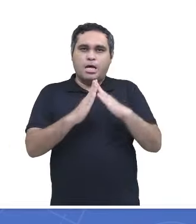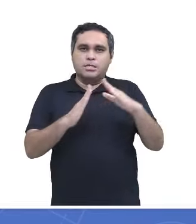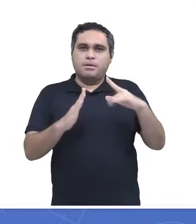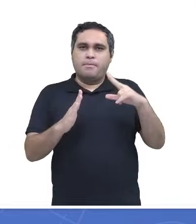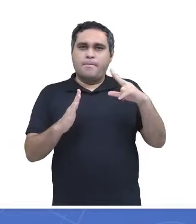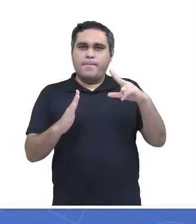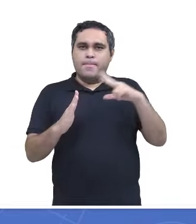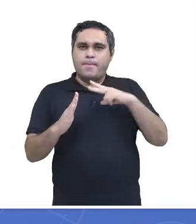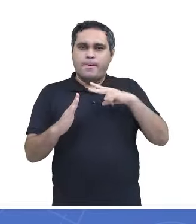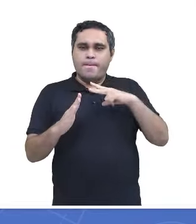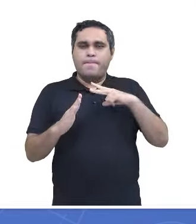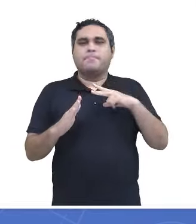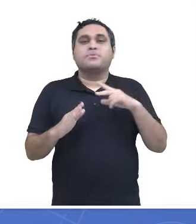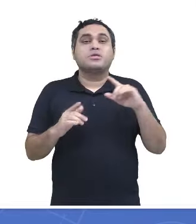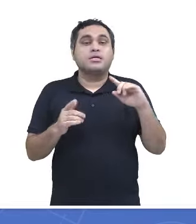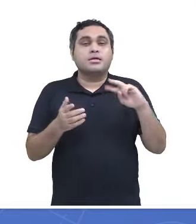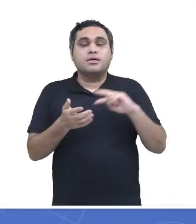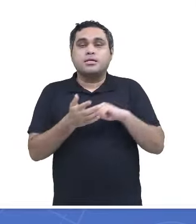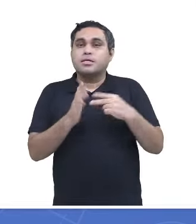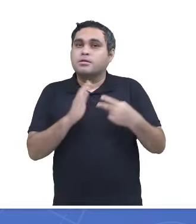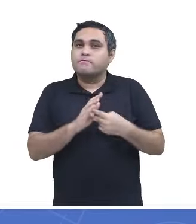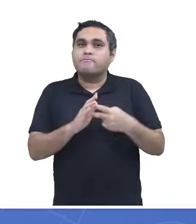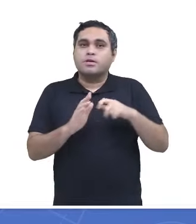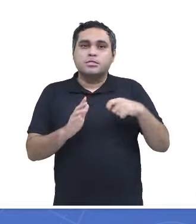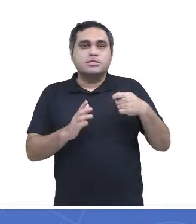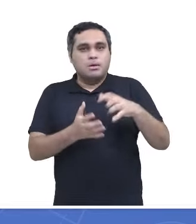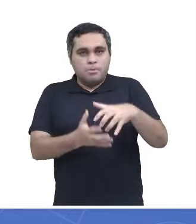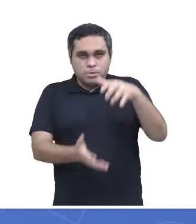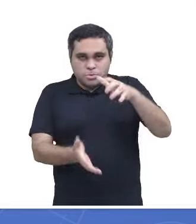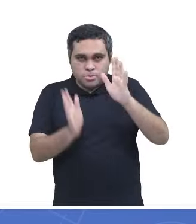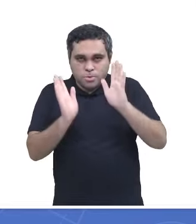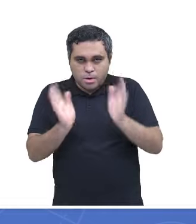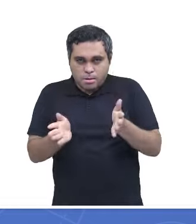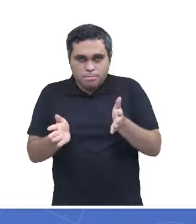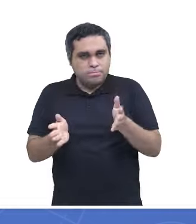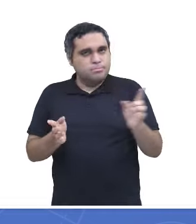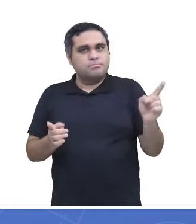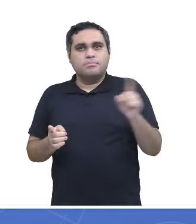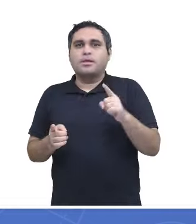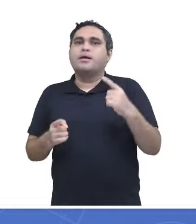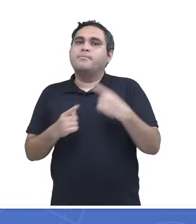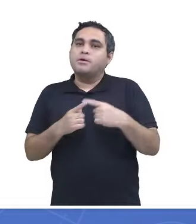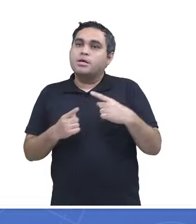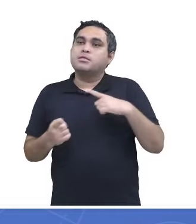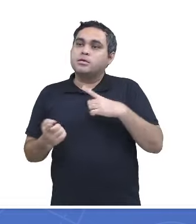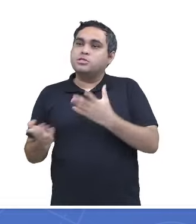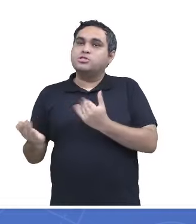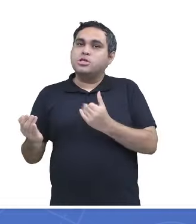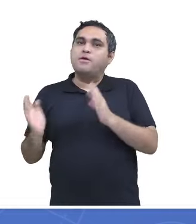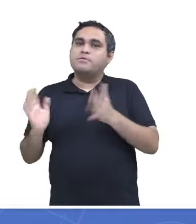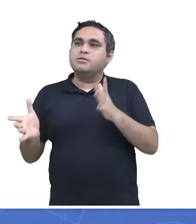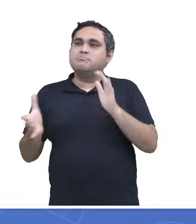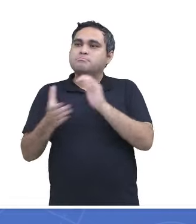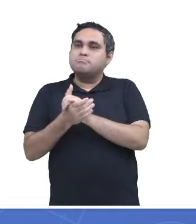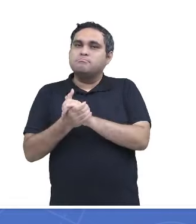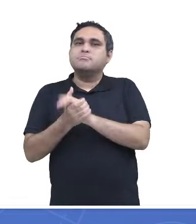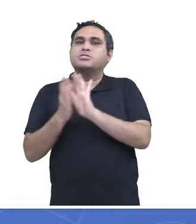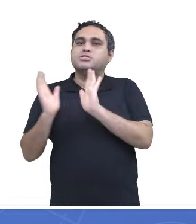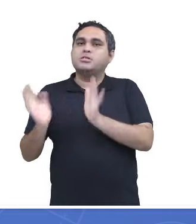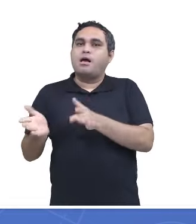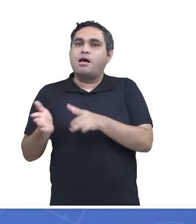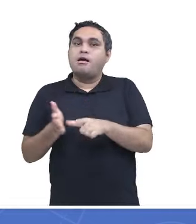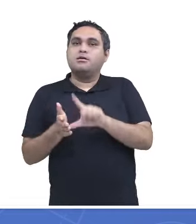significa ter se tornado um adulto, porque nós vemos que muitos jovens constituem família, né? Fazendo-se necessário